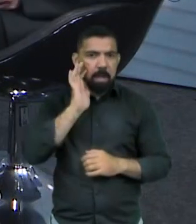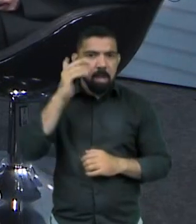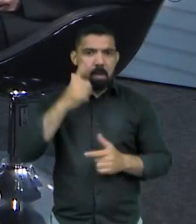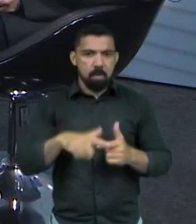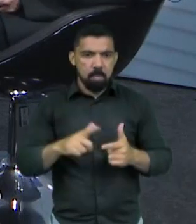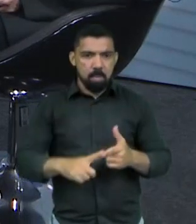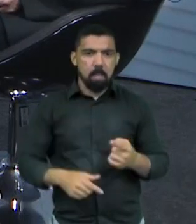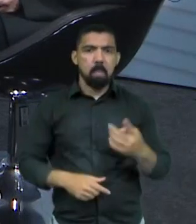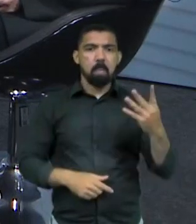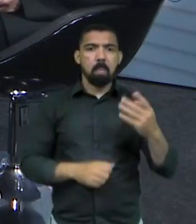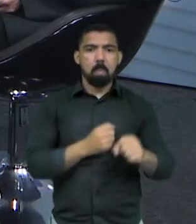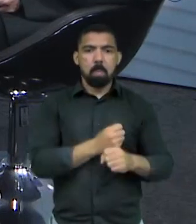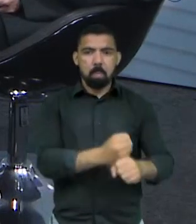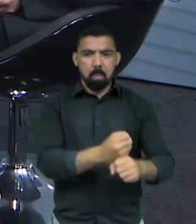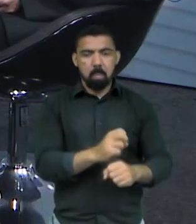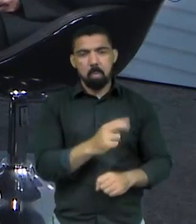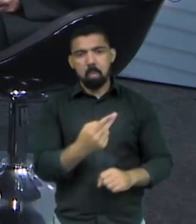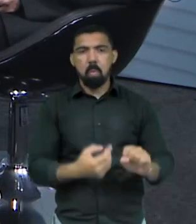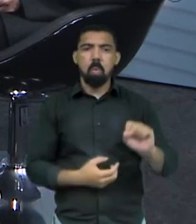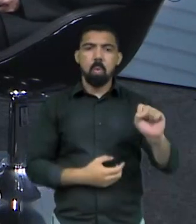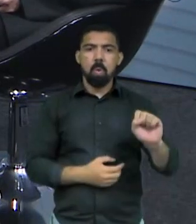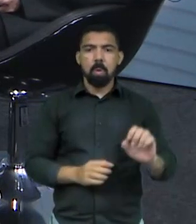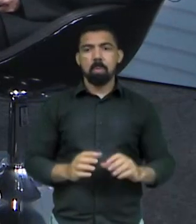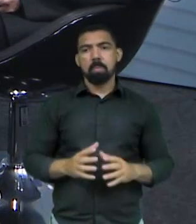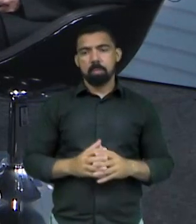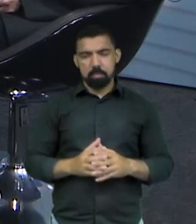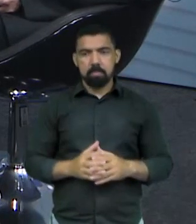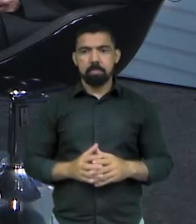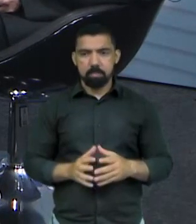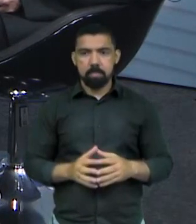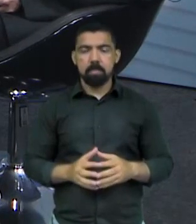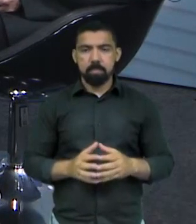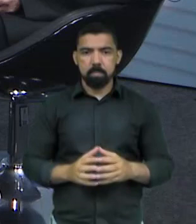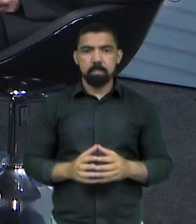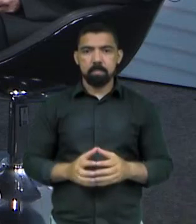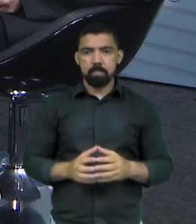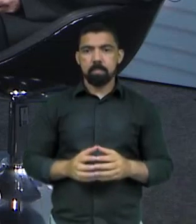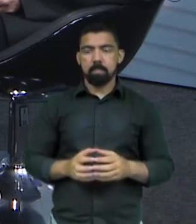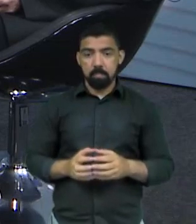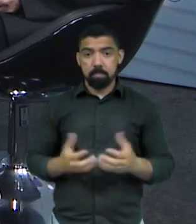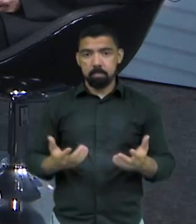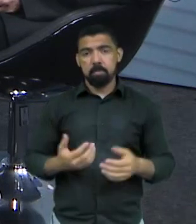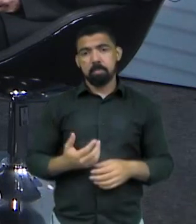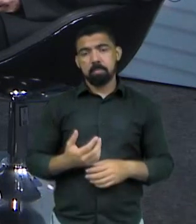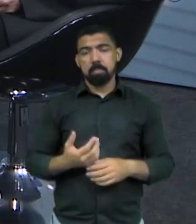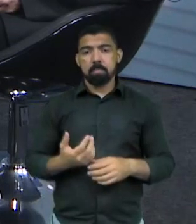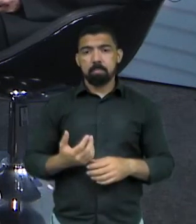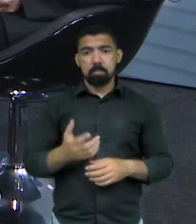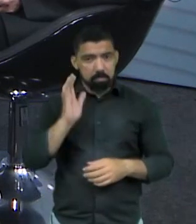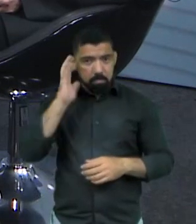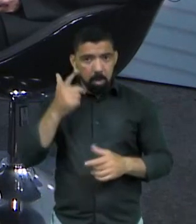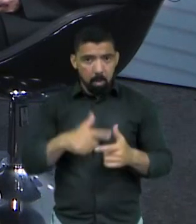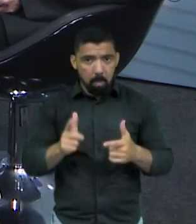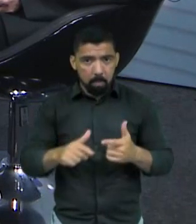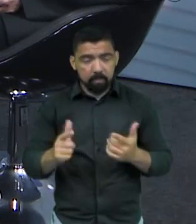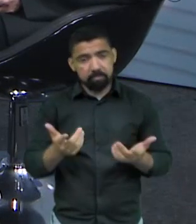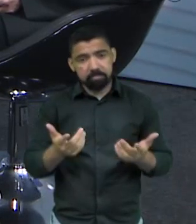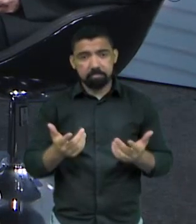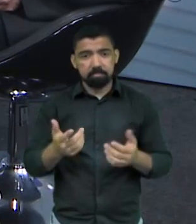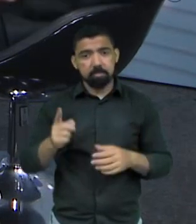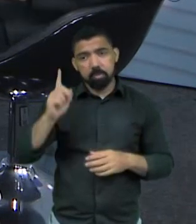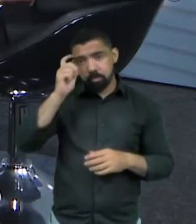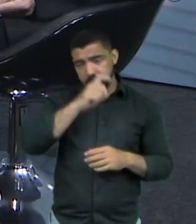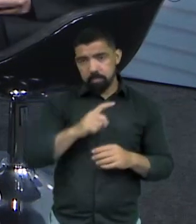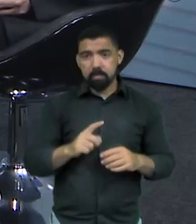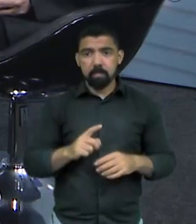4 anos, nem em 8, que é o um mandato em tese que um governador pode ter, né? 2 mandatos que garante uma reeleição. Não